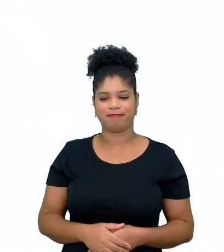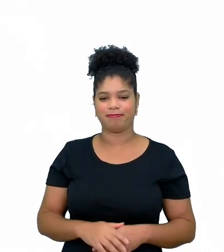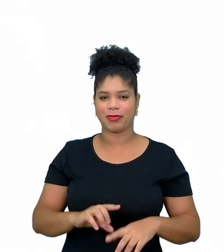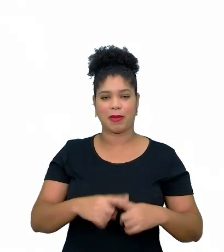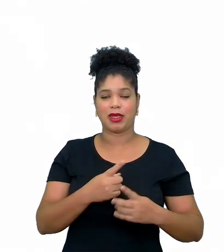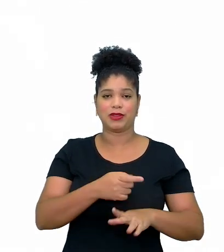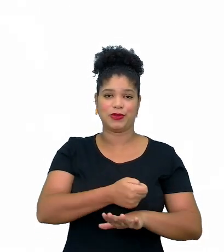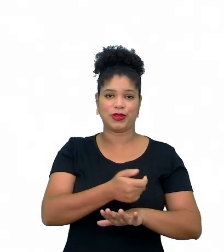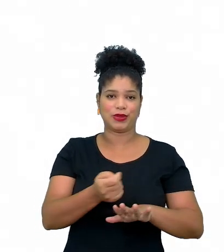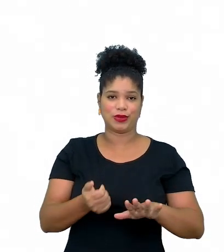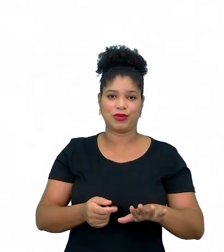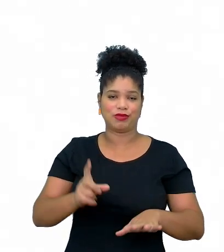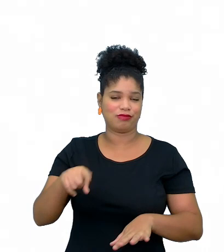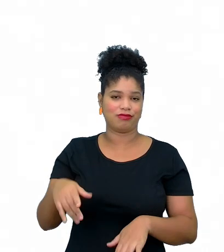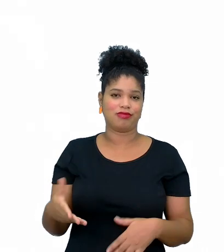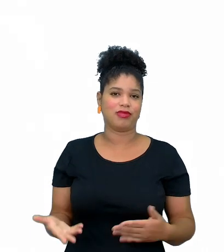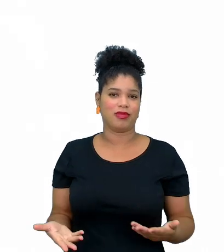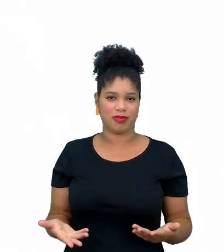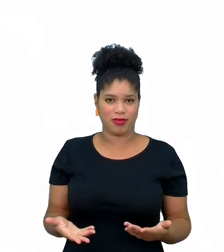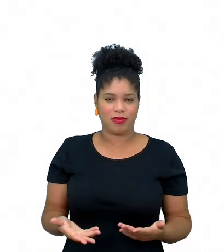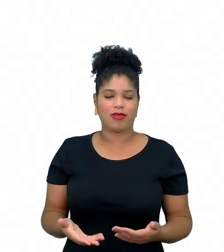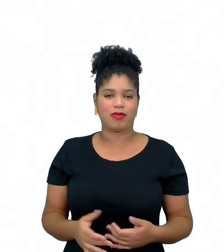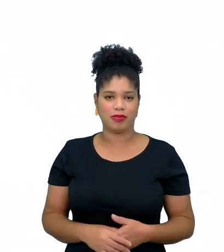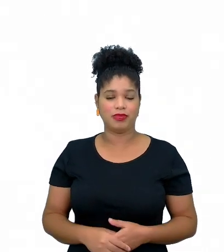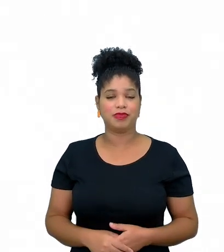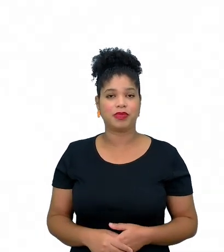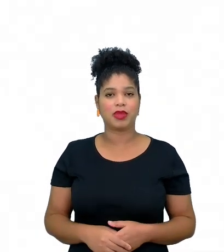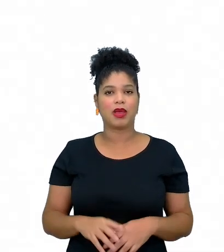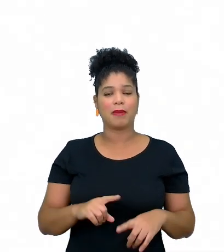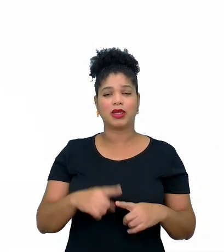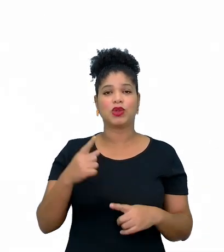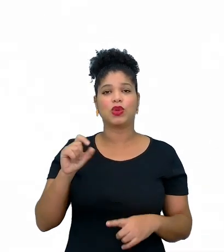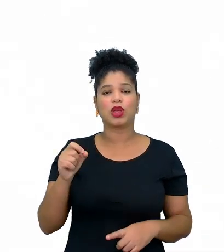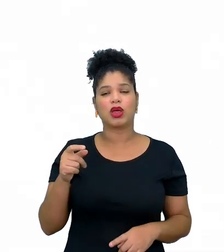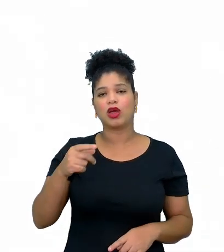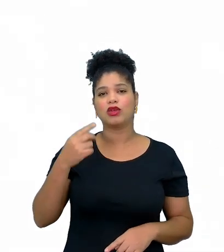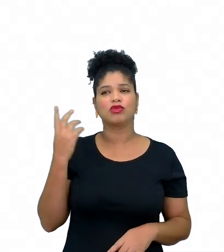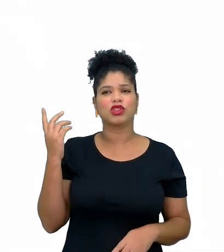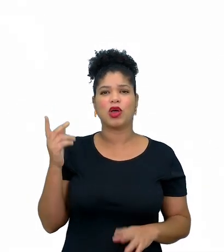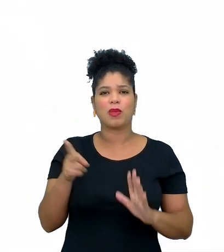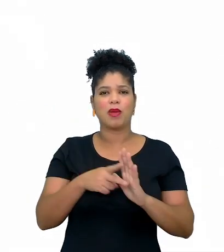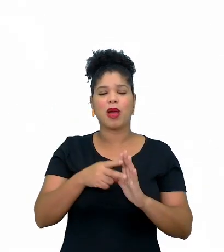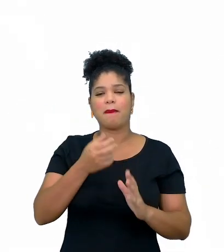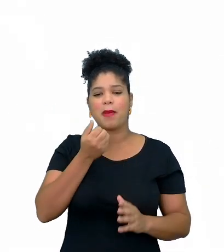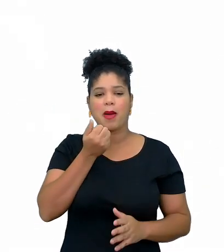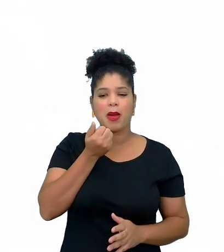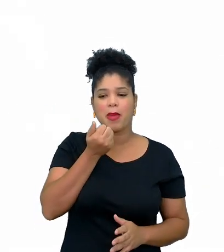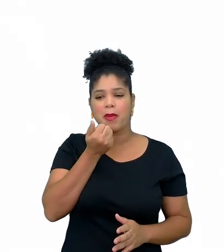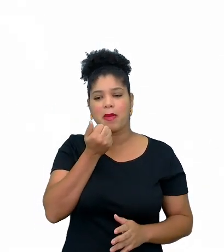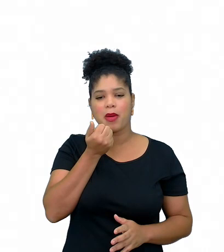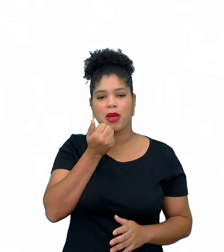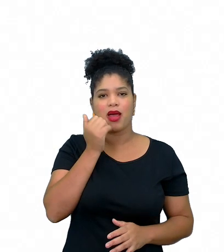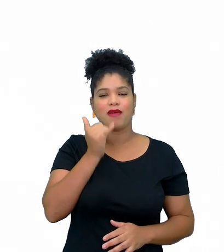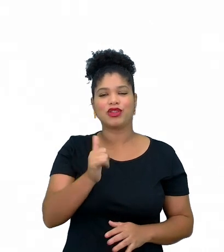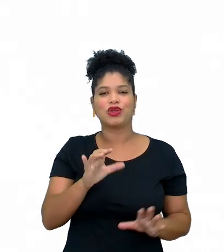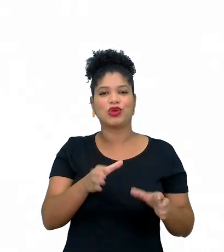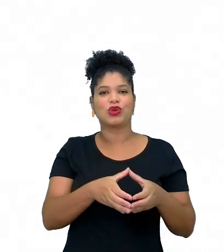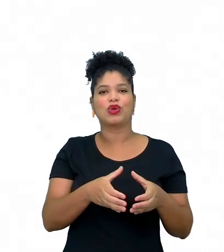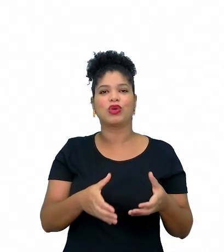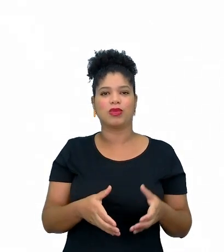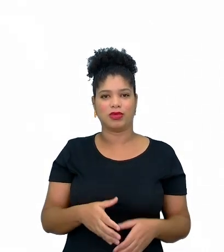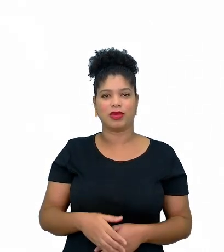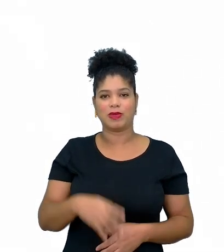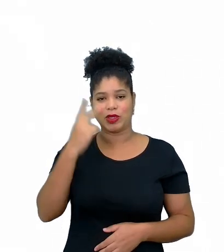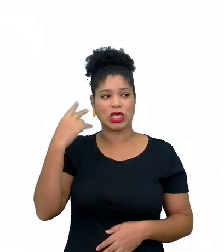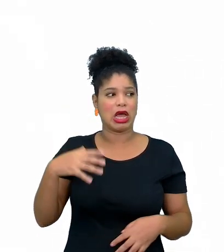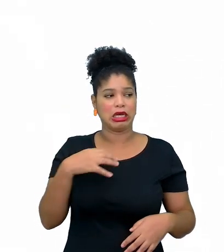uma mentira, né? Era uma fake news. O cara pegou simplesmente uma previsão do tempo em áudio e colocou num grupo para causar um pouco de